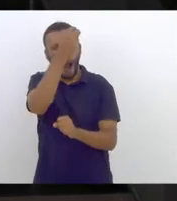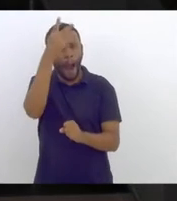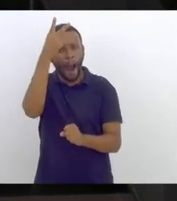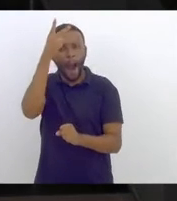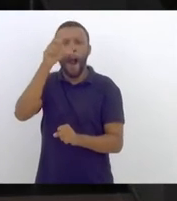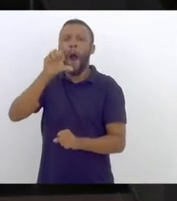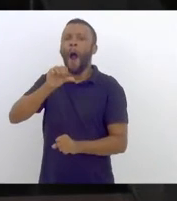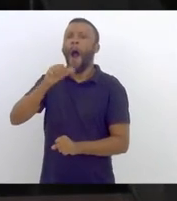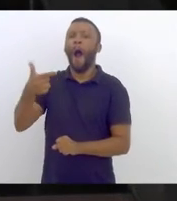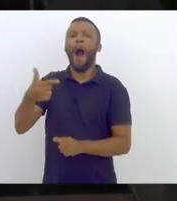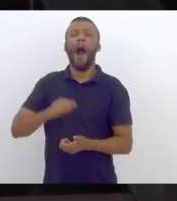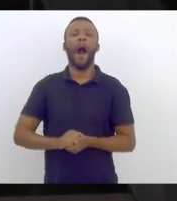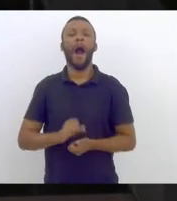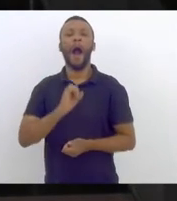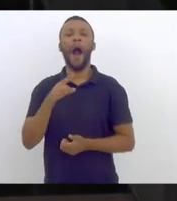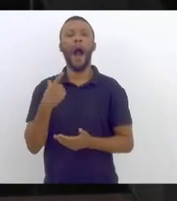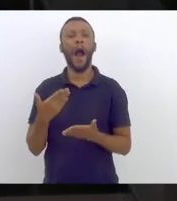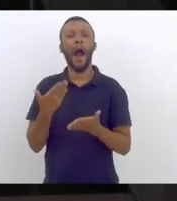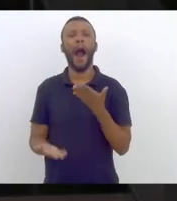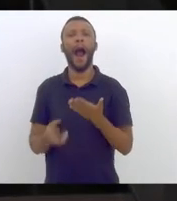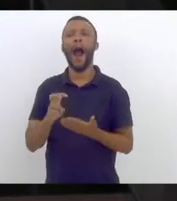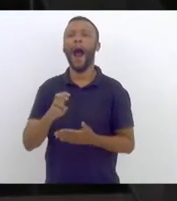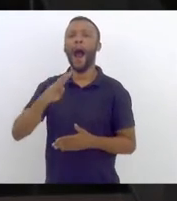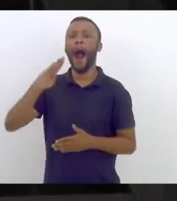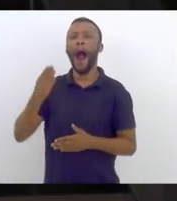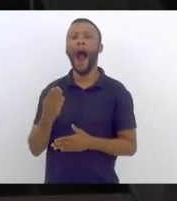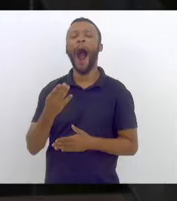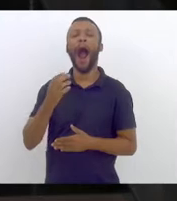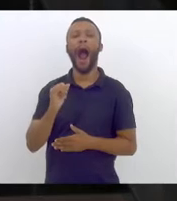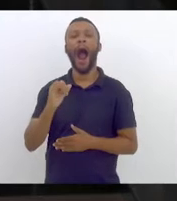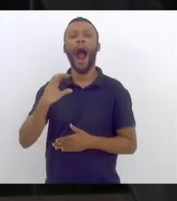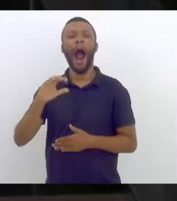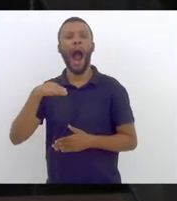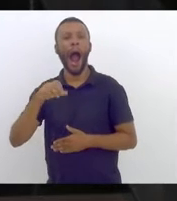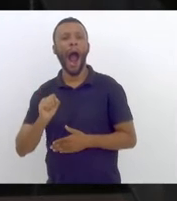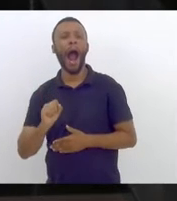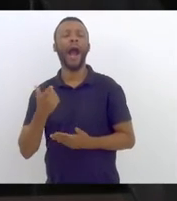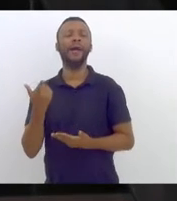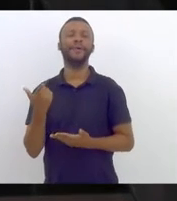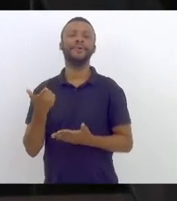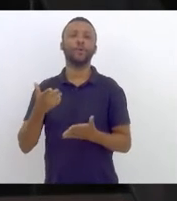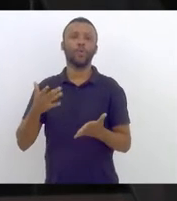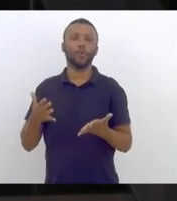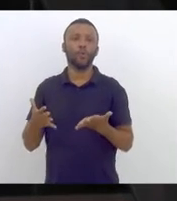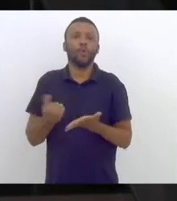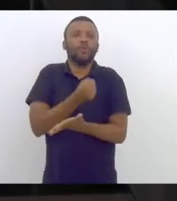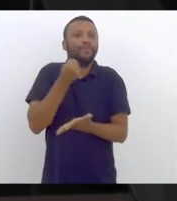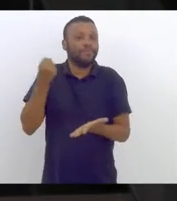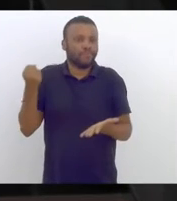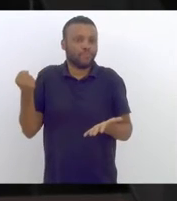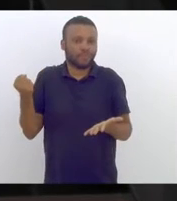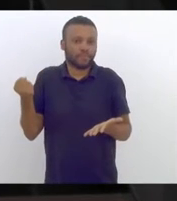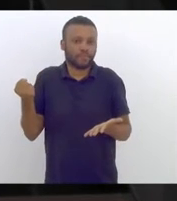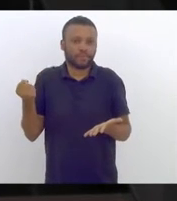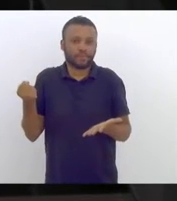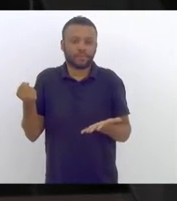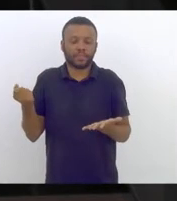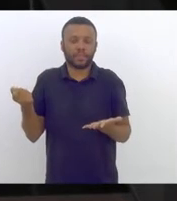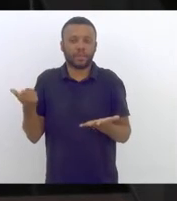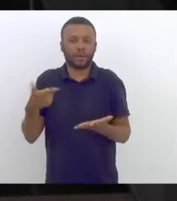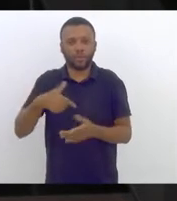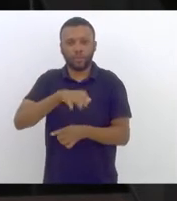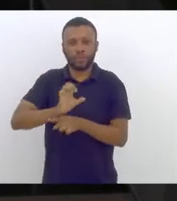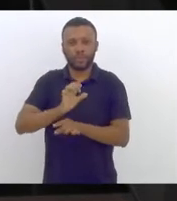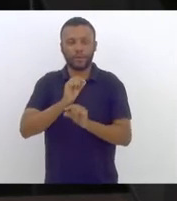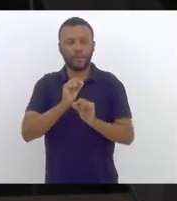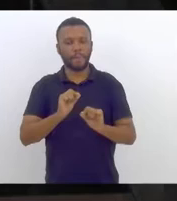Se a gente vai perder, no mínimo, 5 bilhões de ICMS, usurpado na mão grande, os estados vão